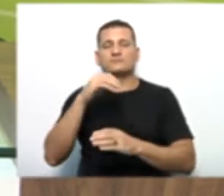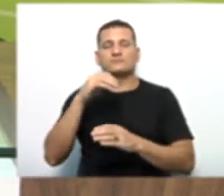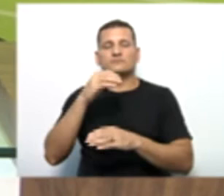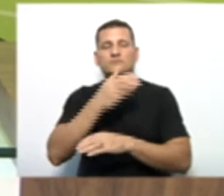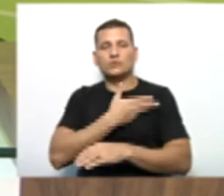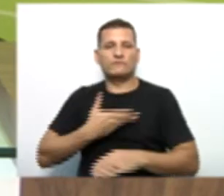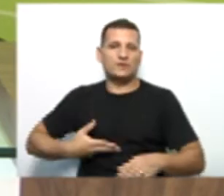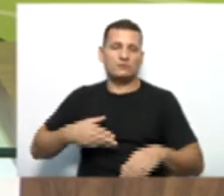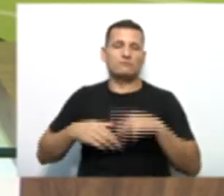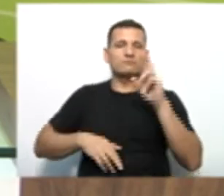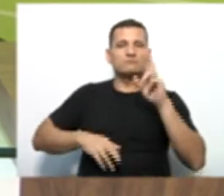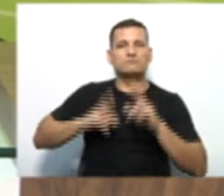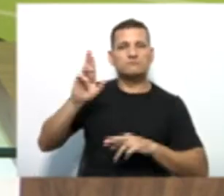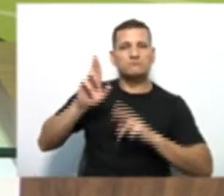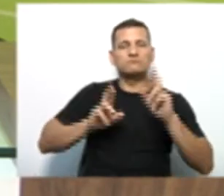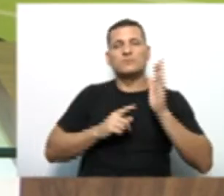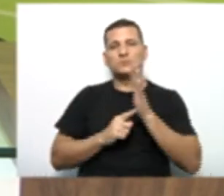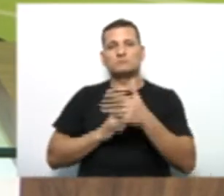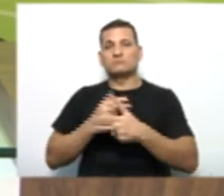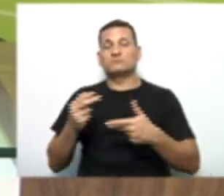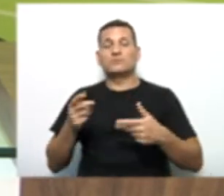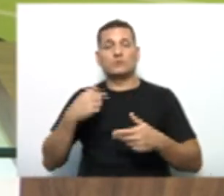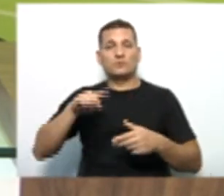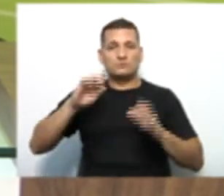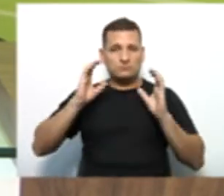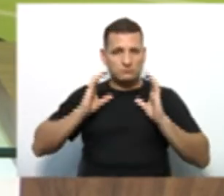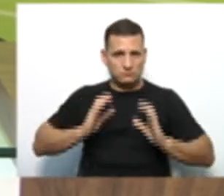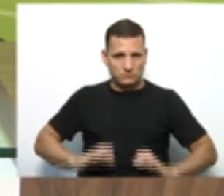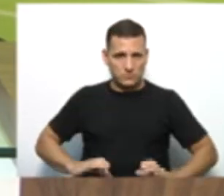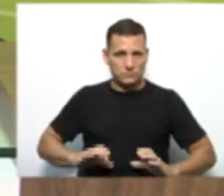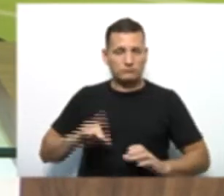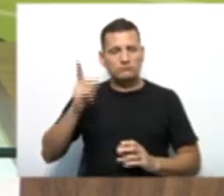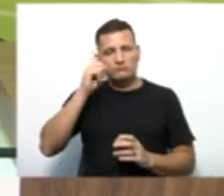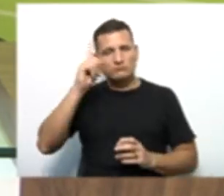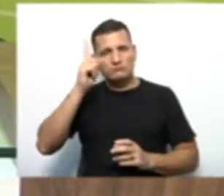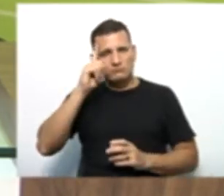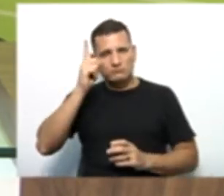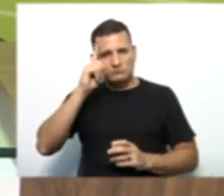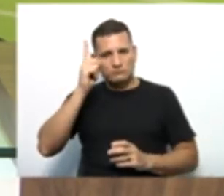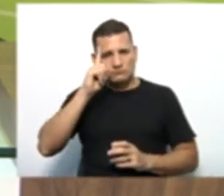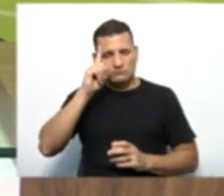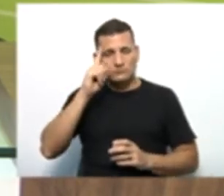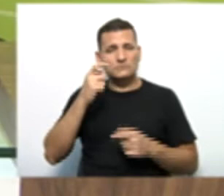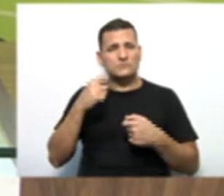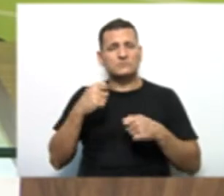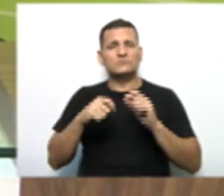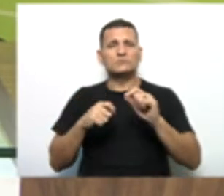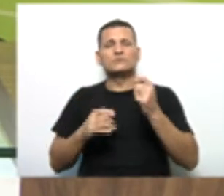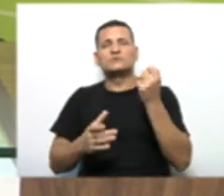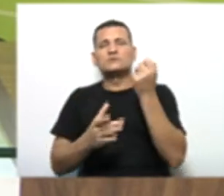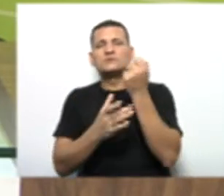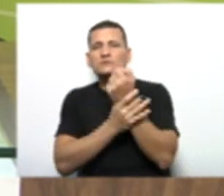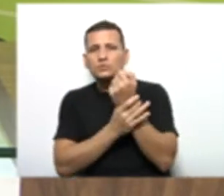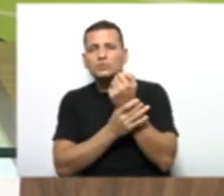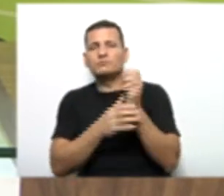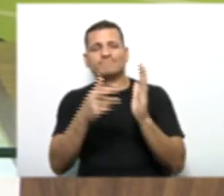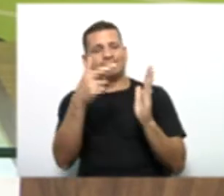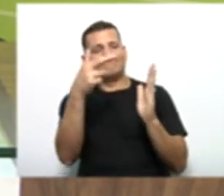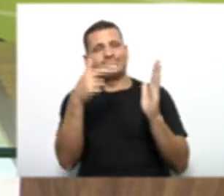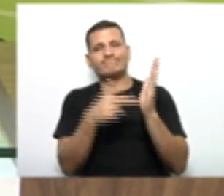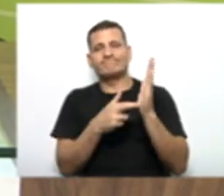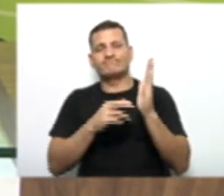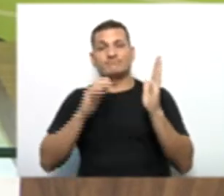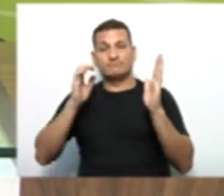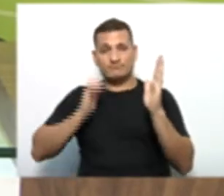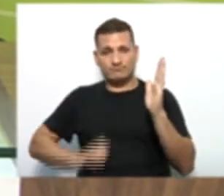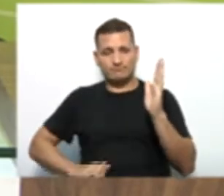a conduta humana, a nossa conduta, no nosso dia a dia, ela deve estar pautada e respaldada por princípios éticos.